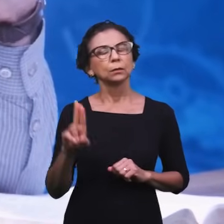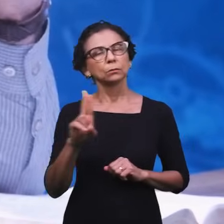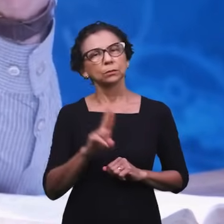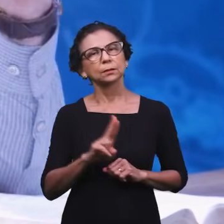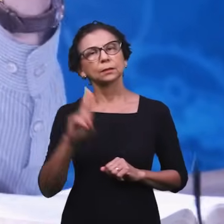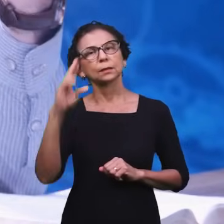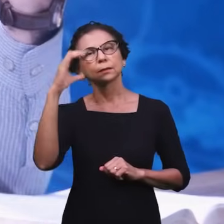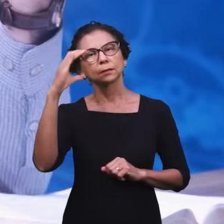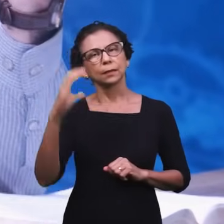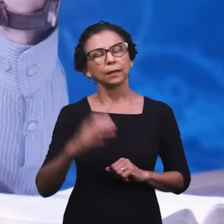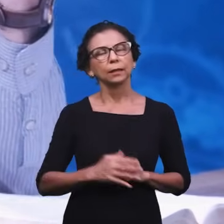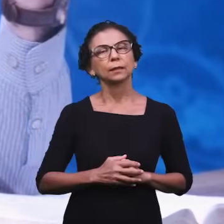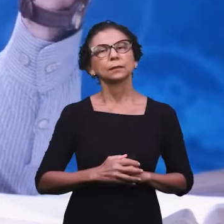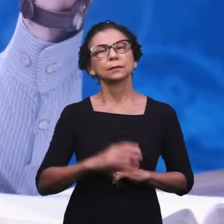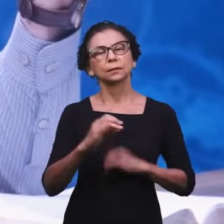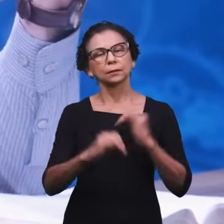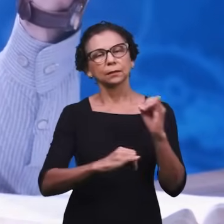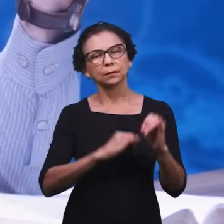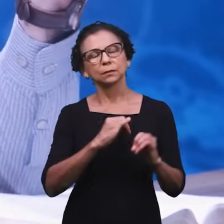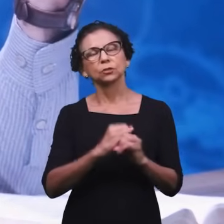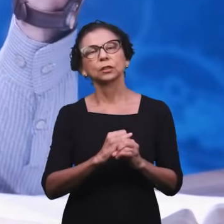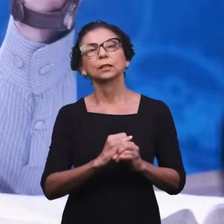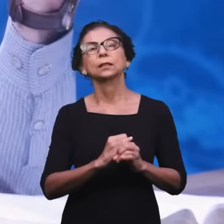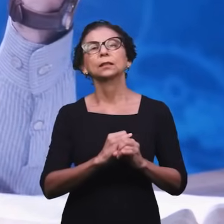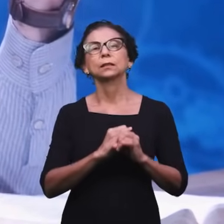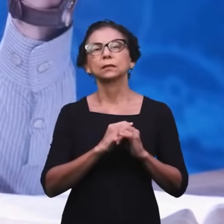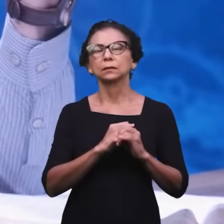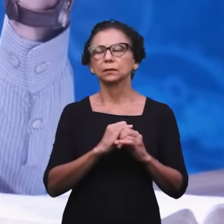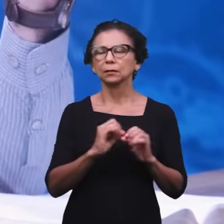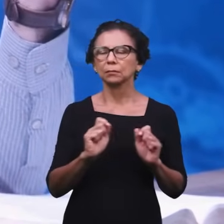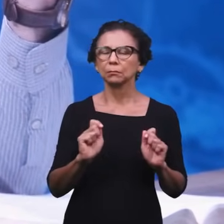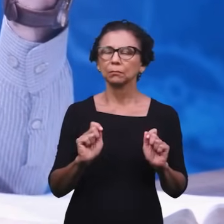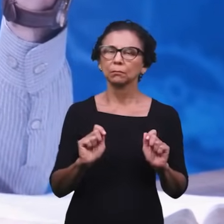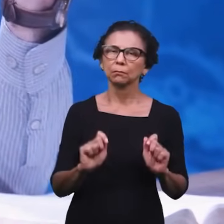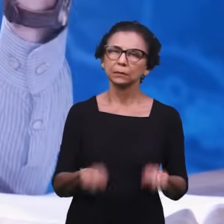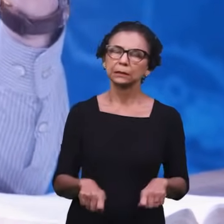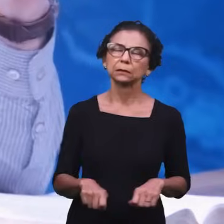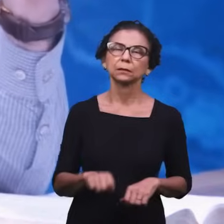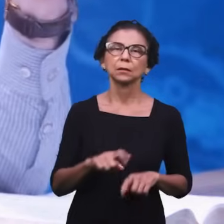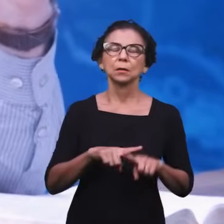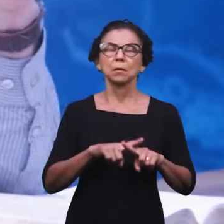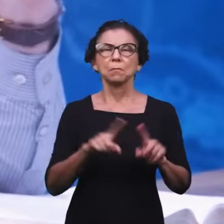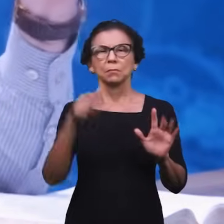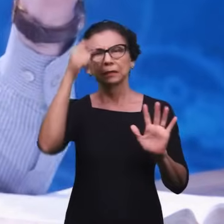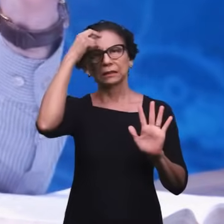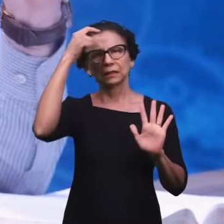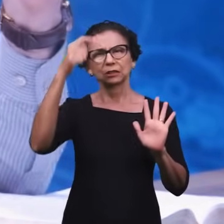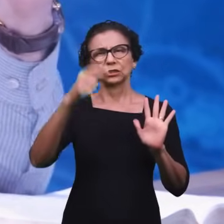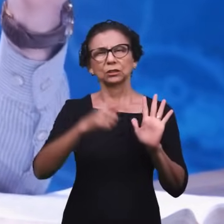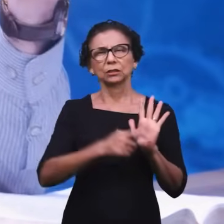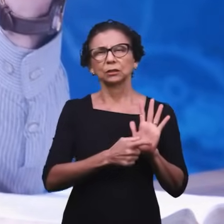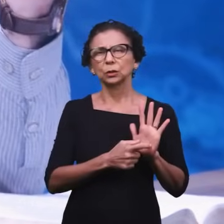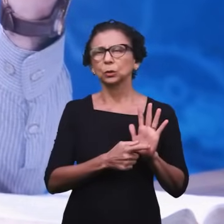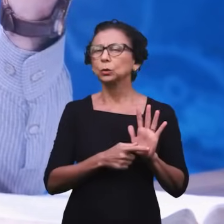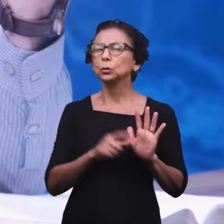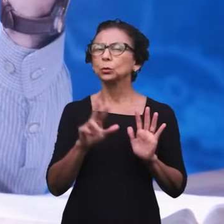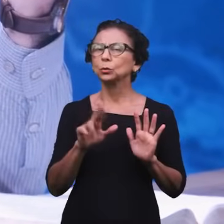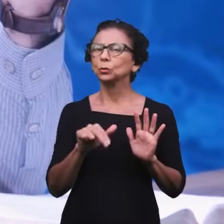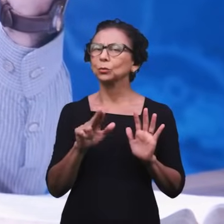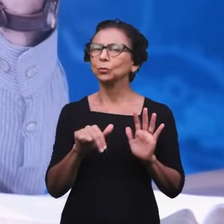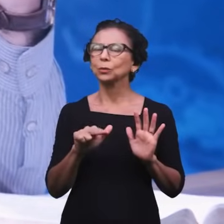né? Mas a máquina, a inteligência artificial, né, ela jamais vai conseguir